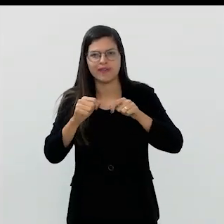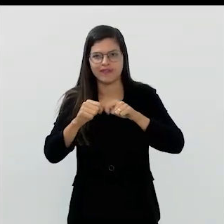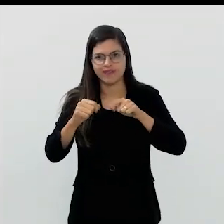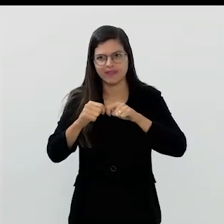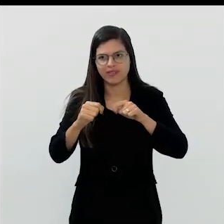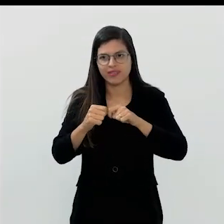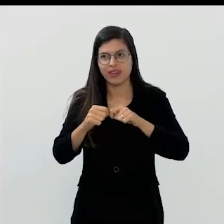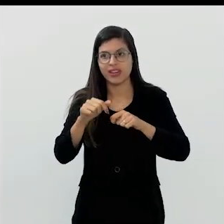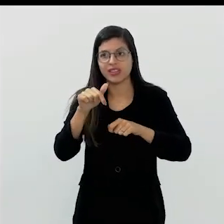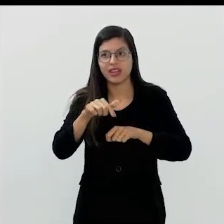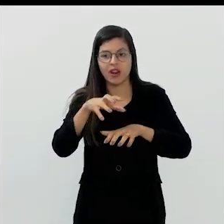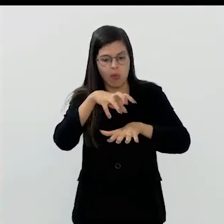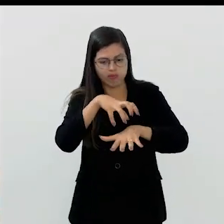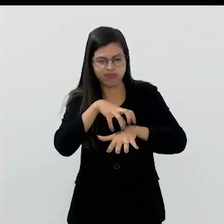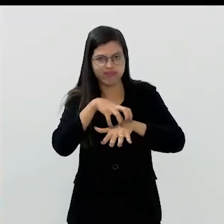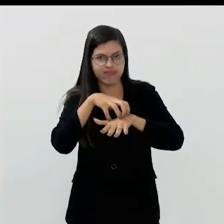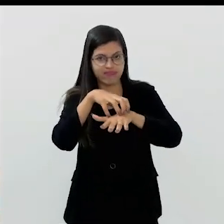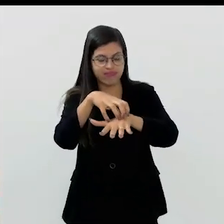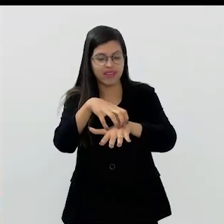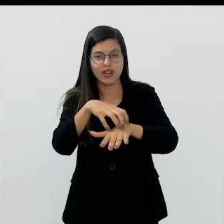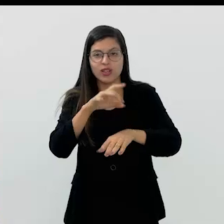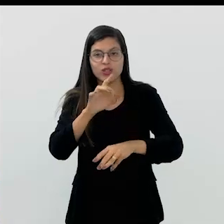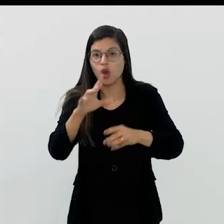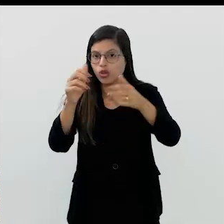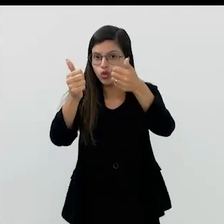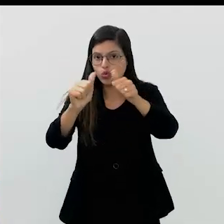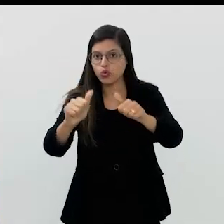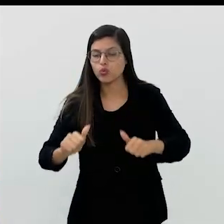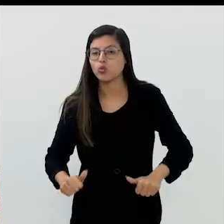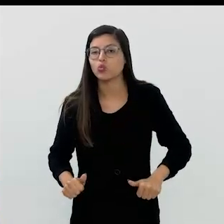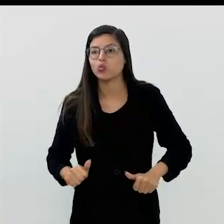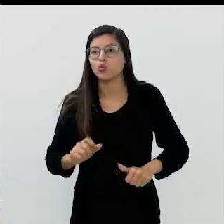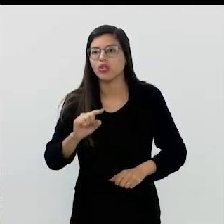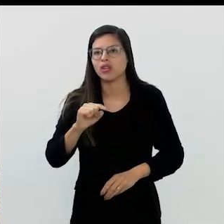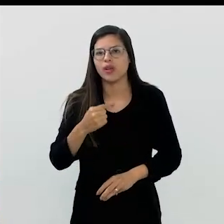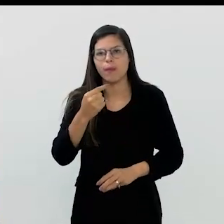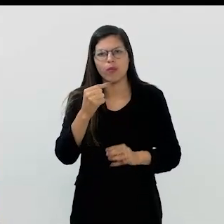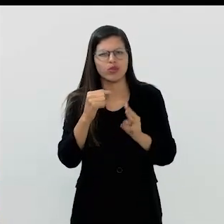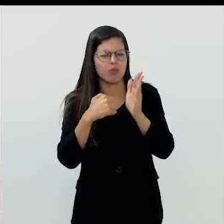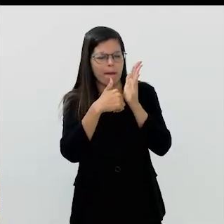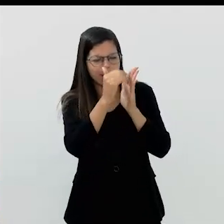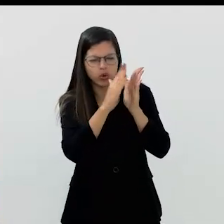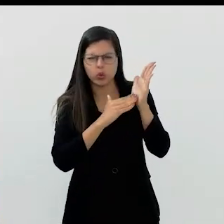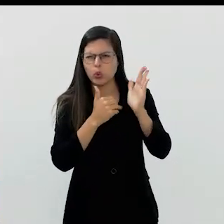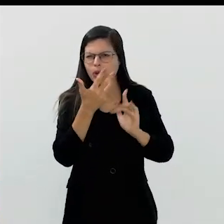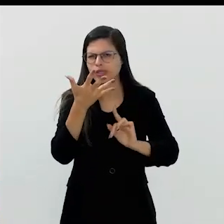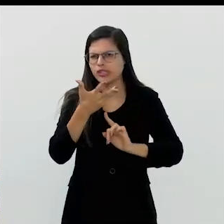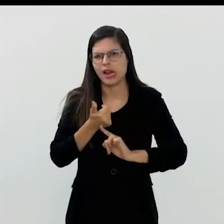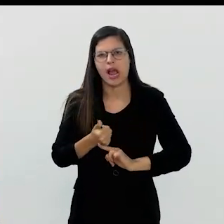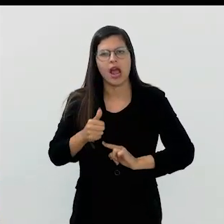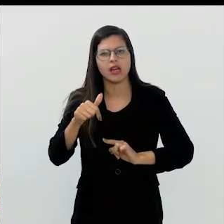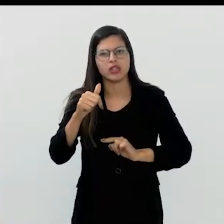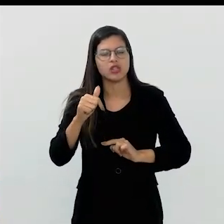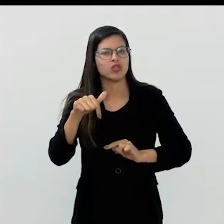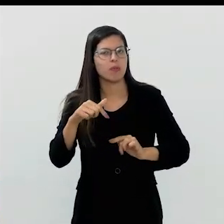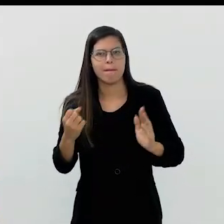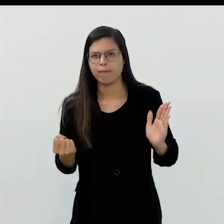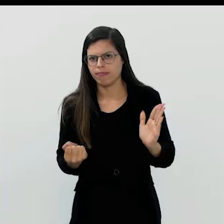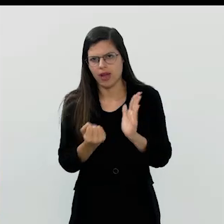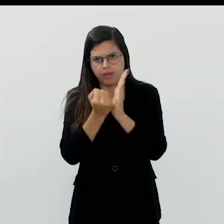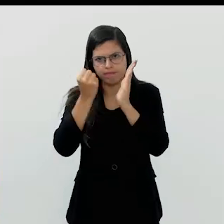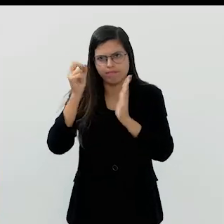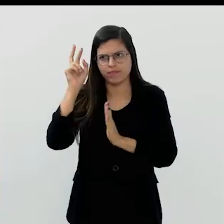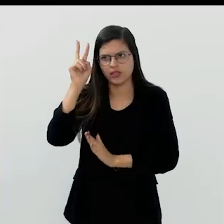né? E aquilo virou, a alegoria era aquilo, era só aquela escultura, né? E depois entrou uma bela pintura de arte, ficou uma peça muito marcante na minha